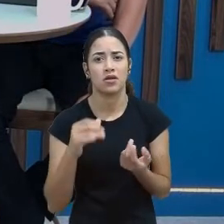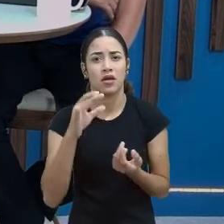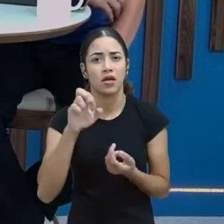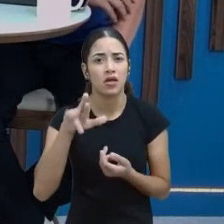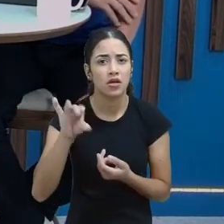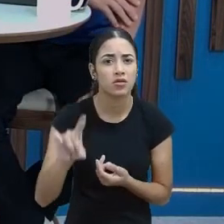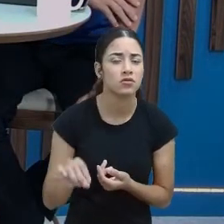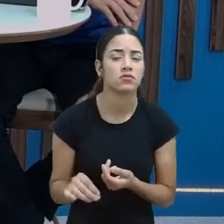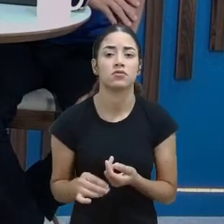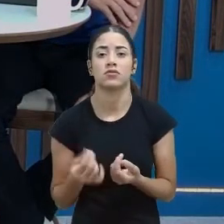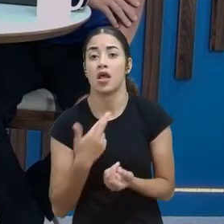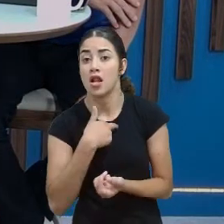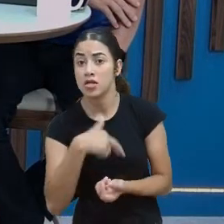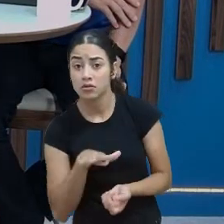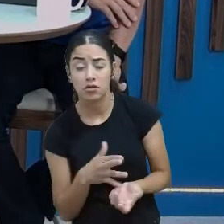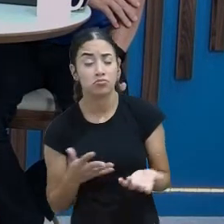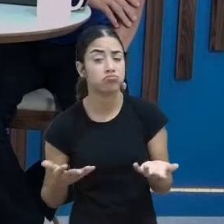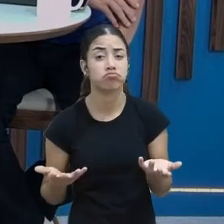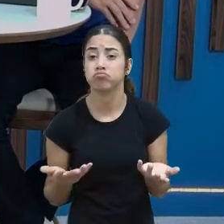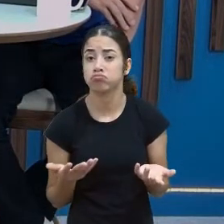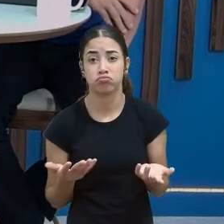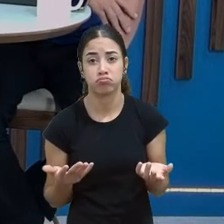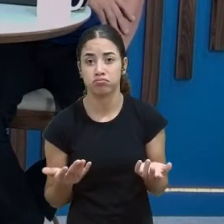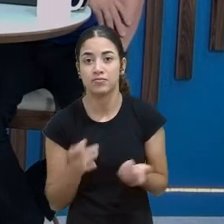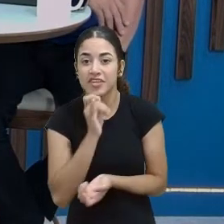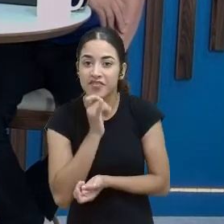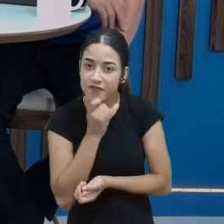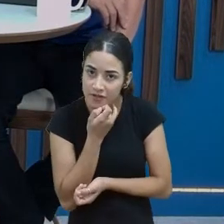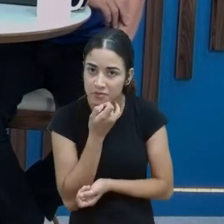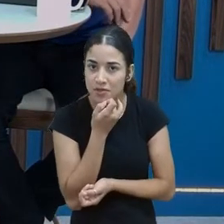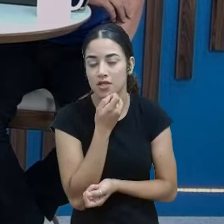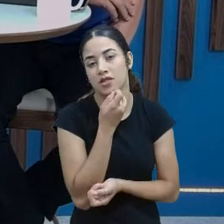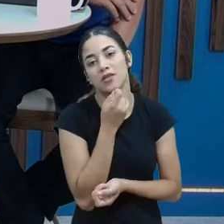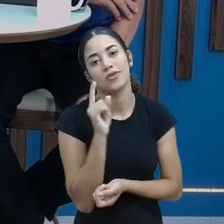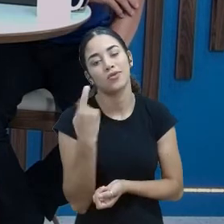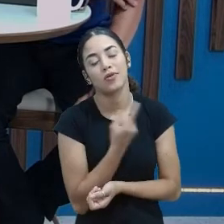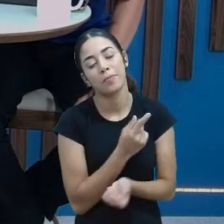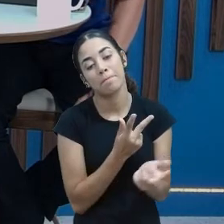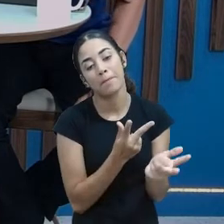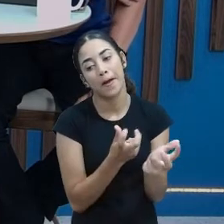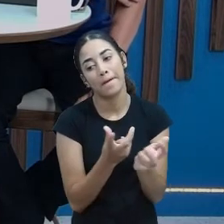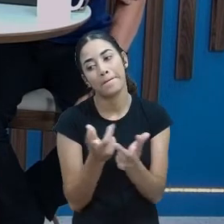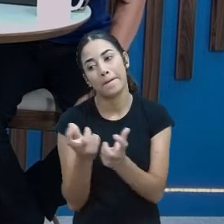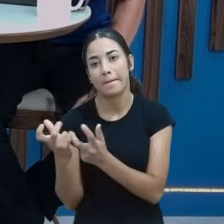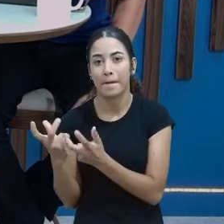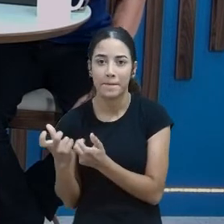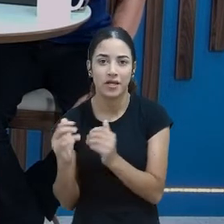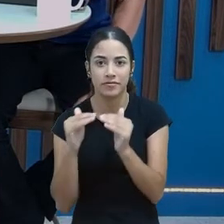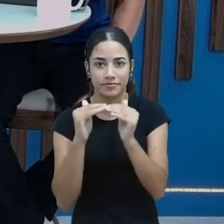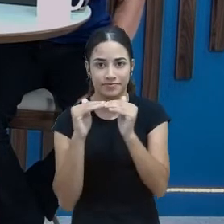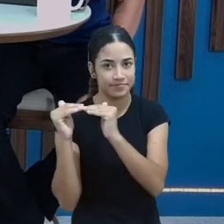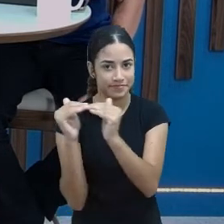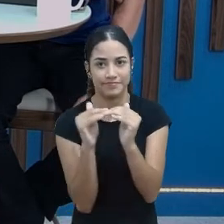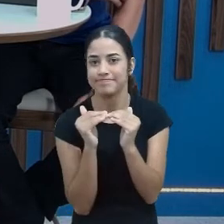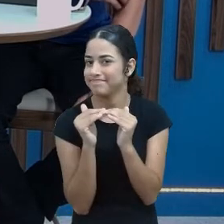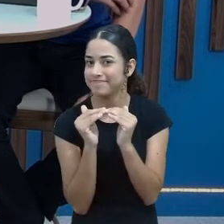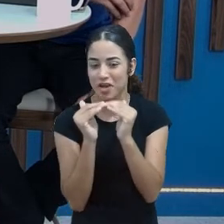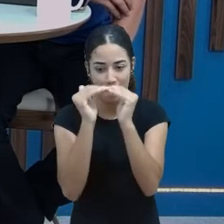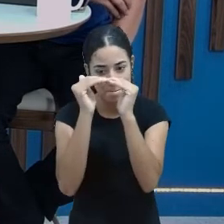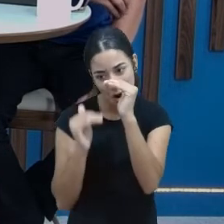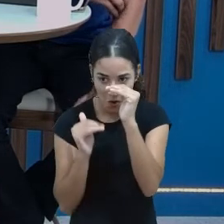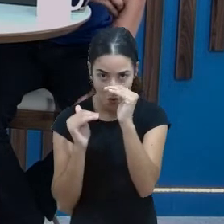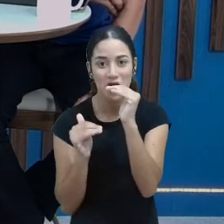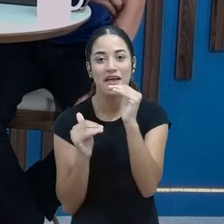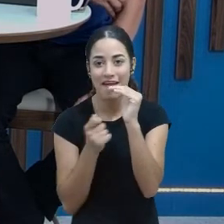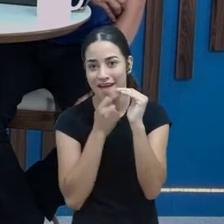é, religiosidade. Infelizmente, né, o que a gente vê ainda é muita desigualdade, muita injustiça,